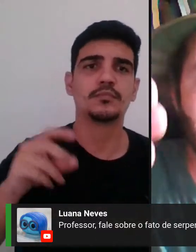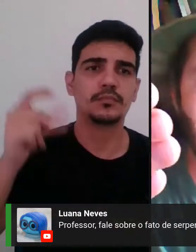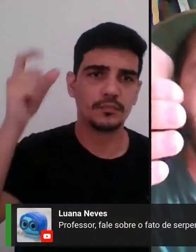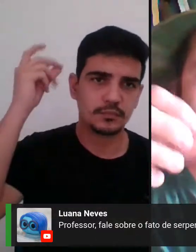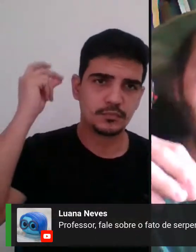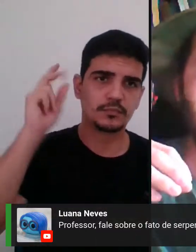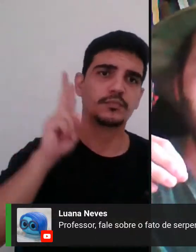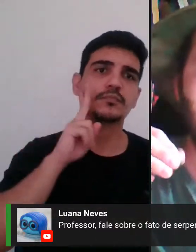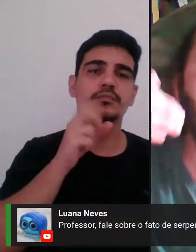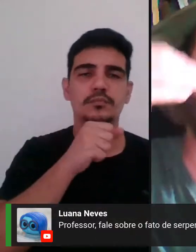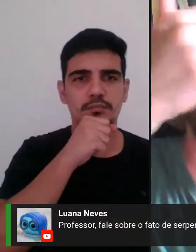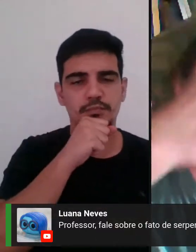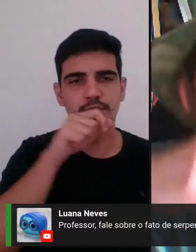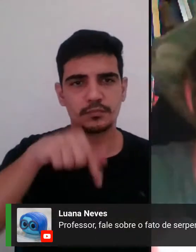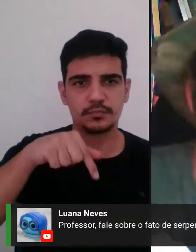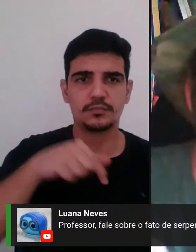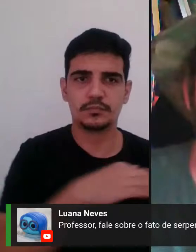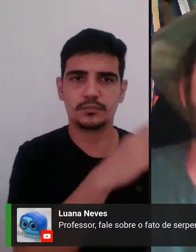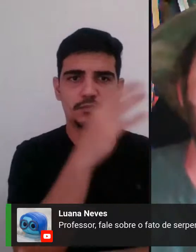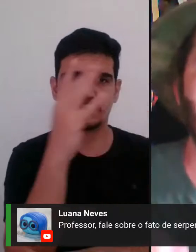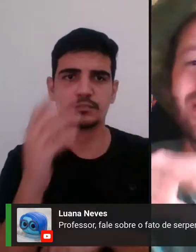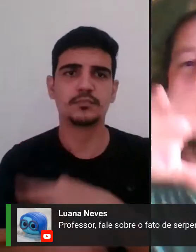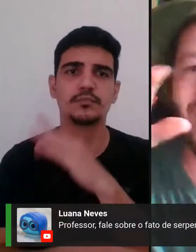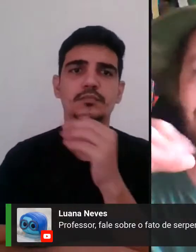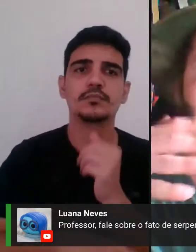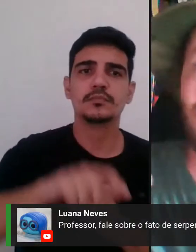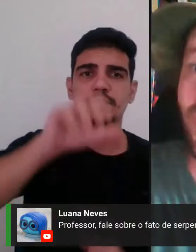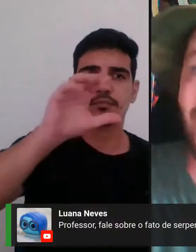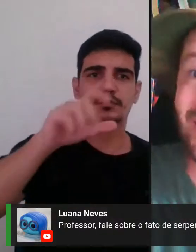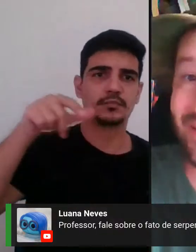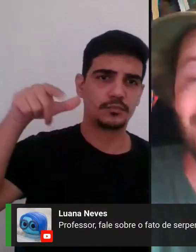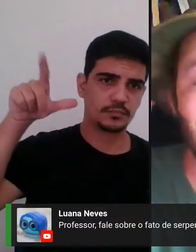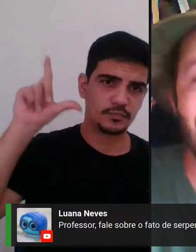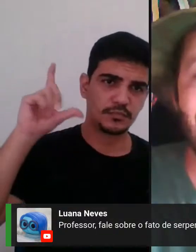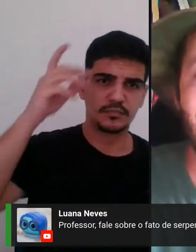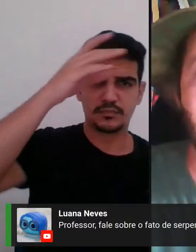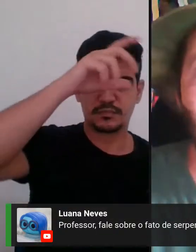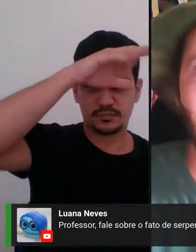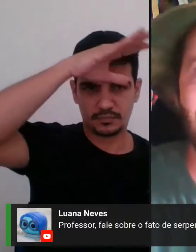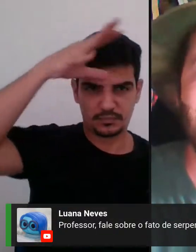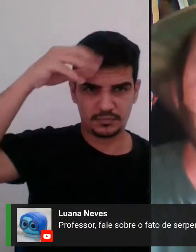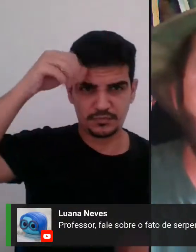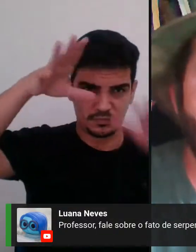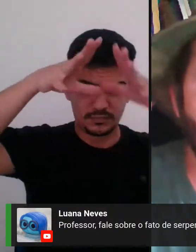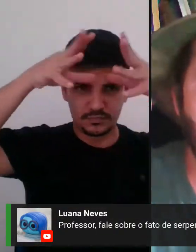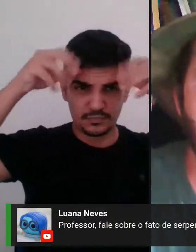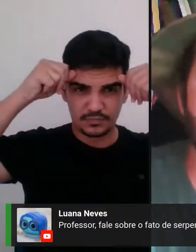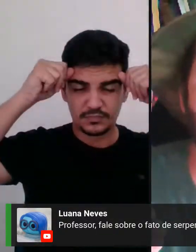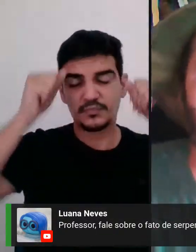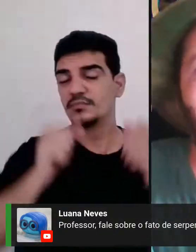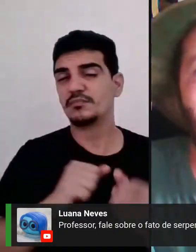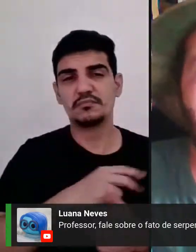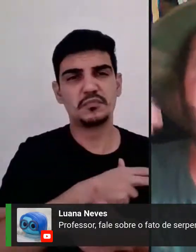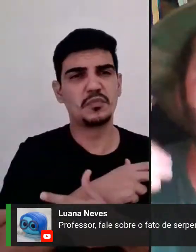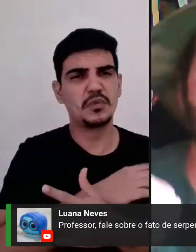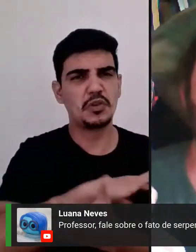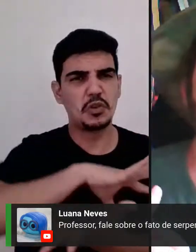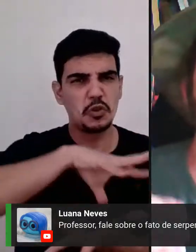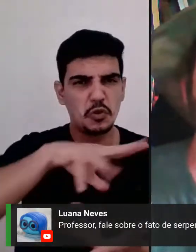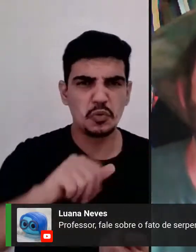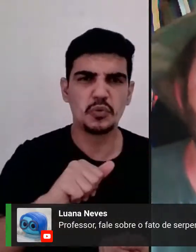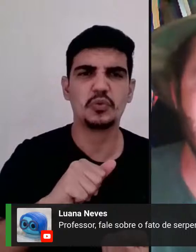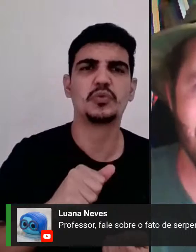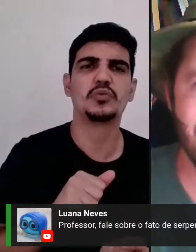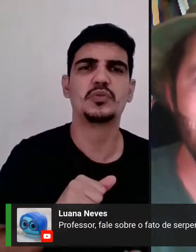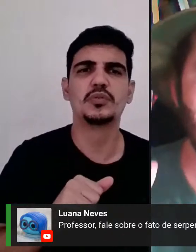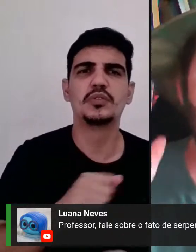de ter Manaus, né, de ter Rio Branco no Acre, de ter cidades, era floresta. Né, tudo bem que São Paulo, né, tinha, né, mais de 500 anos